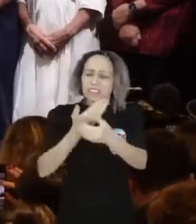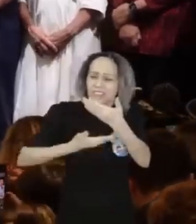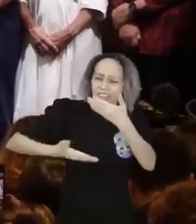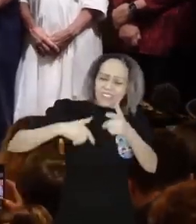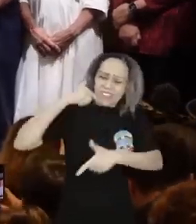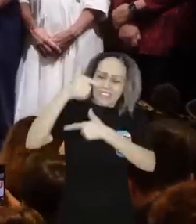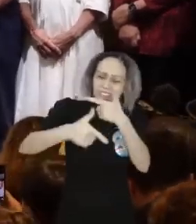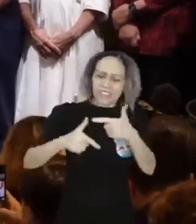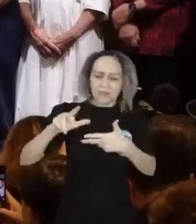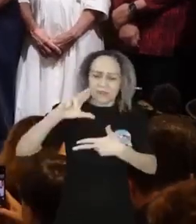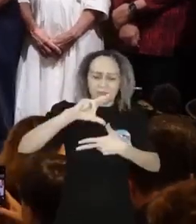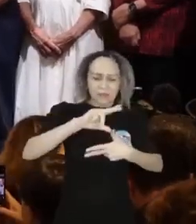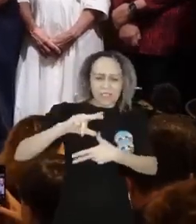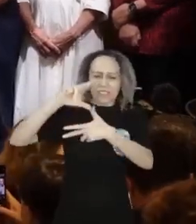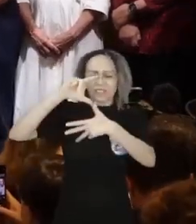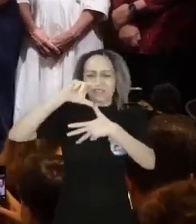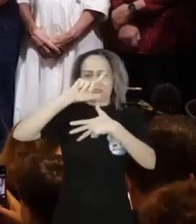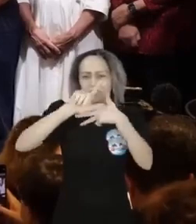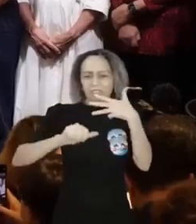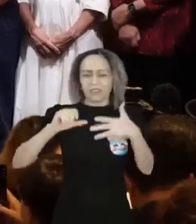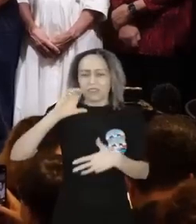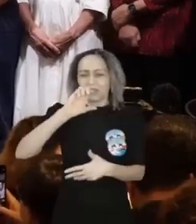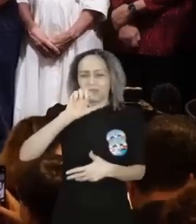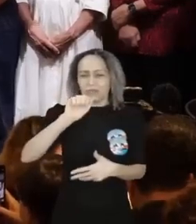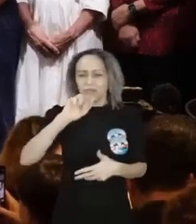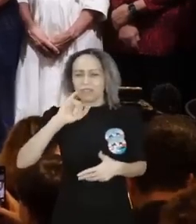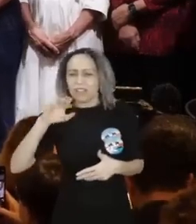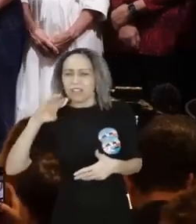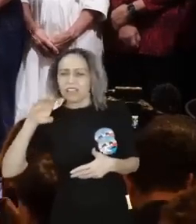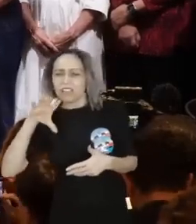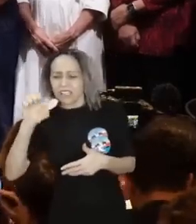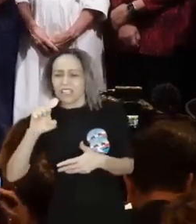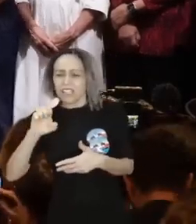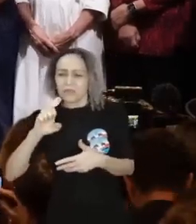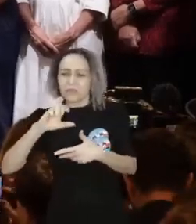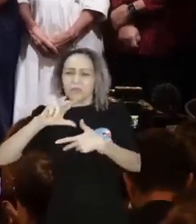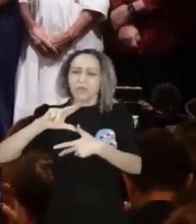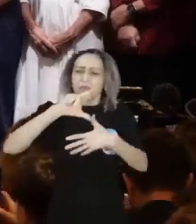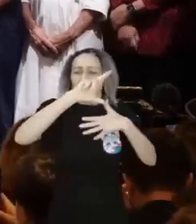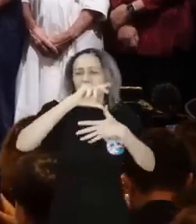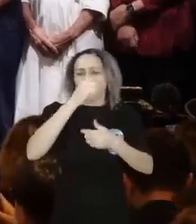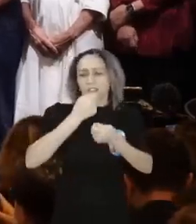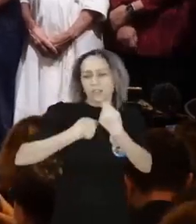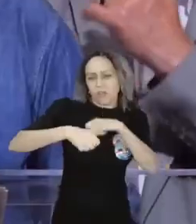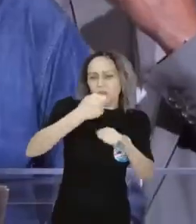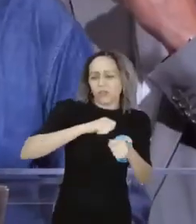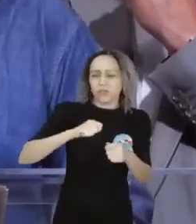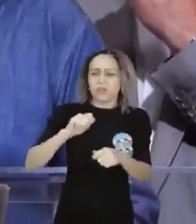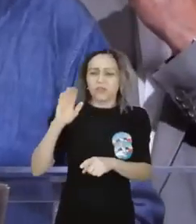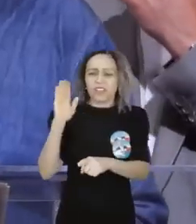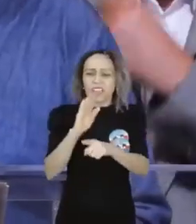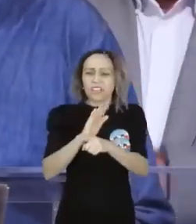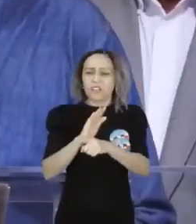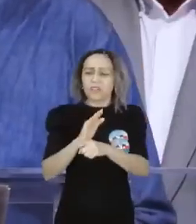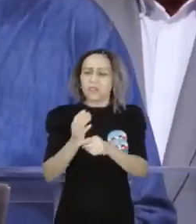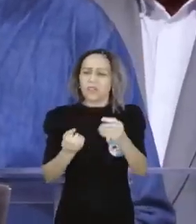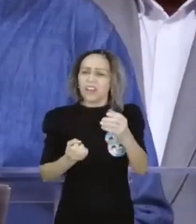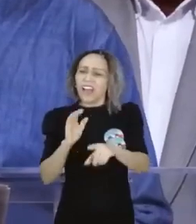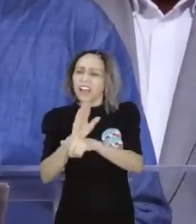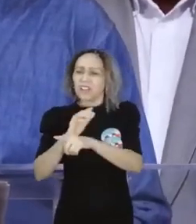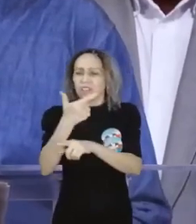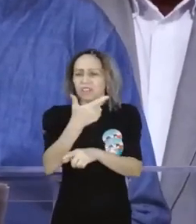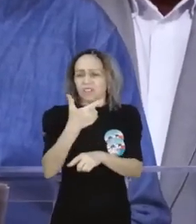Sul e do Caribe, que fortaleceu o Mercosul e ajudou a criar o G20, a Unasul, a CELAC e os